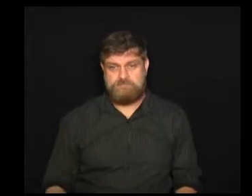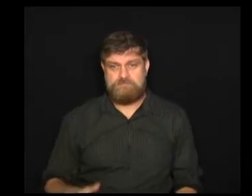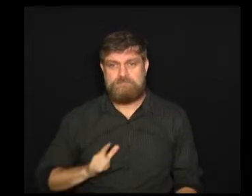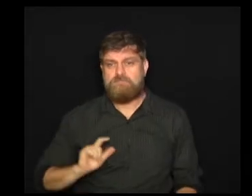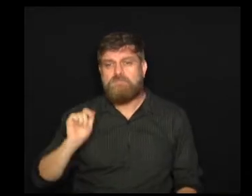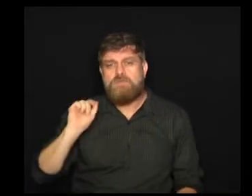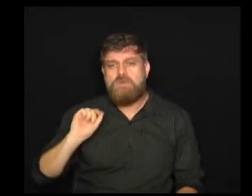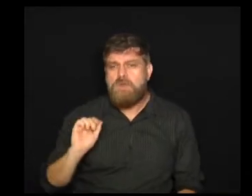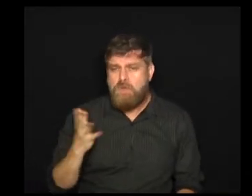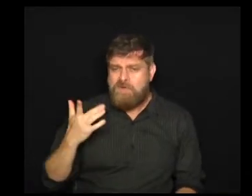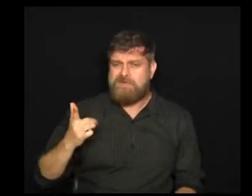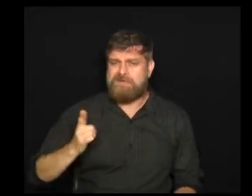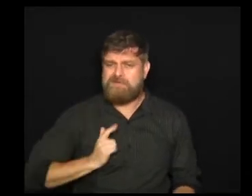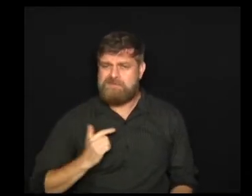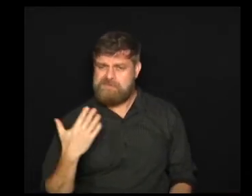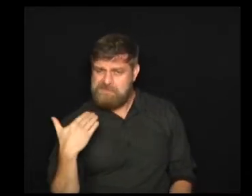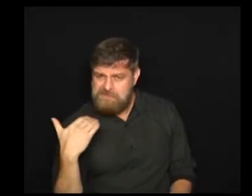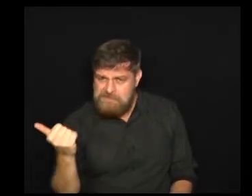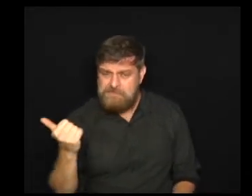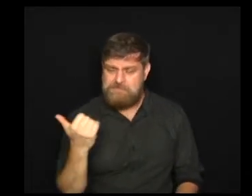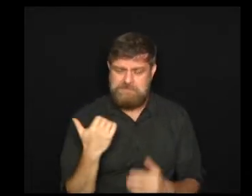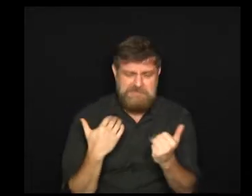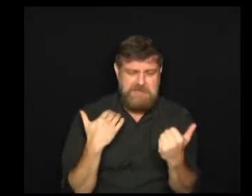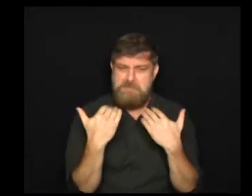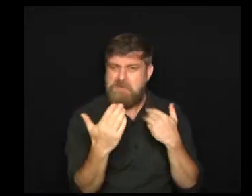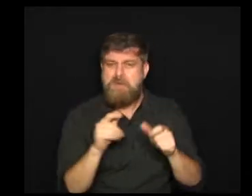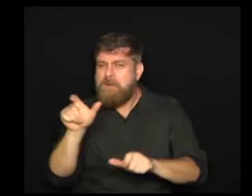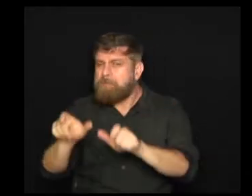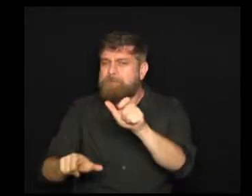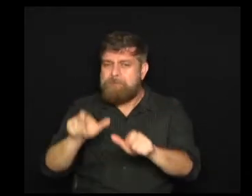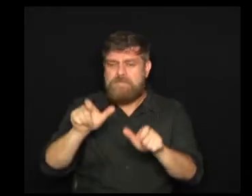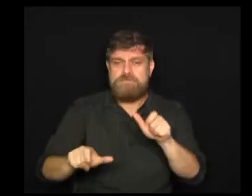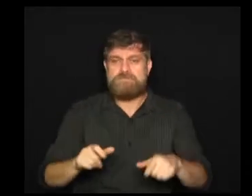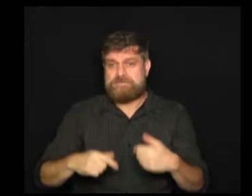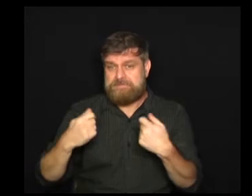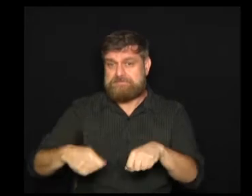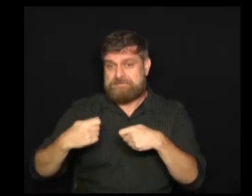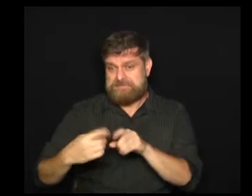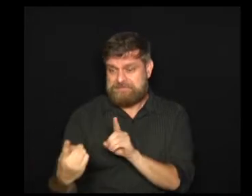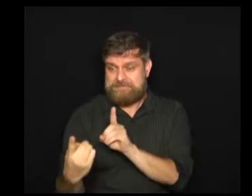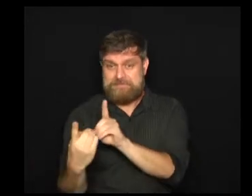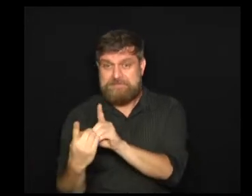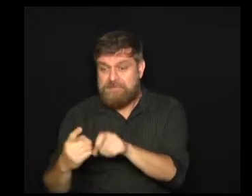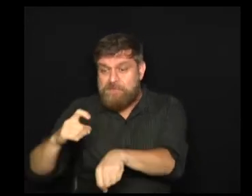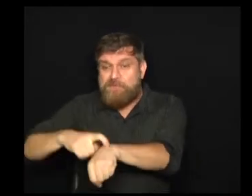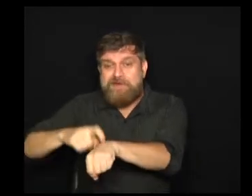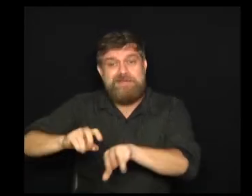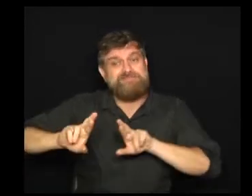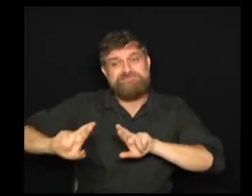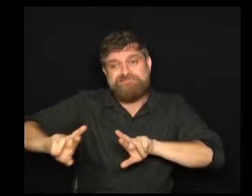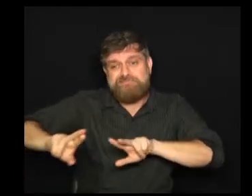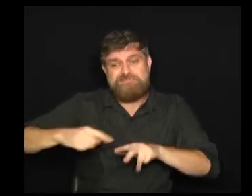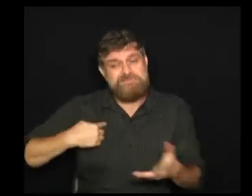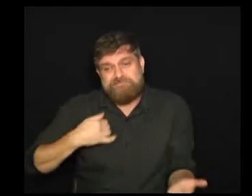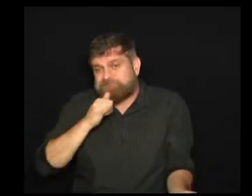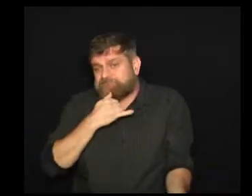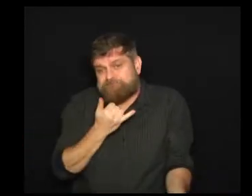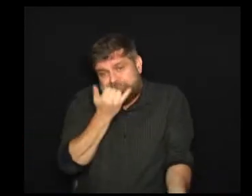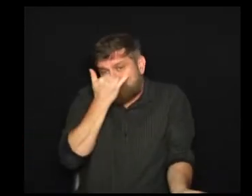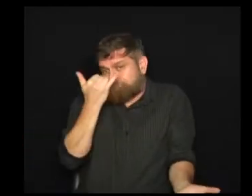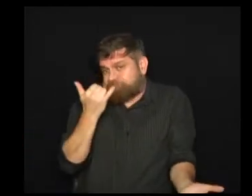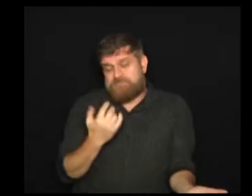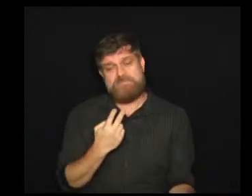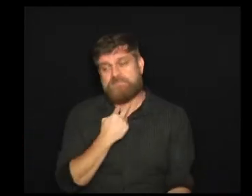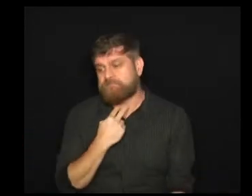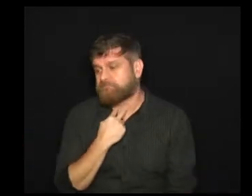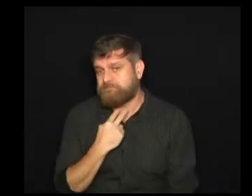Acontece de ter algumas demandas, nós tivemos várias demandas aí de pessoas que buscam um atendimento fora desse horário. E aí, infelizmente,